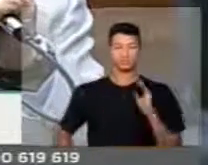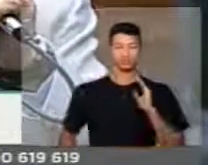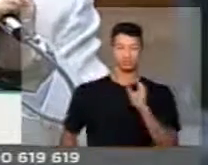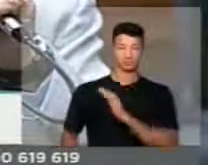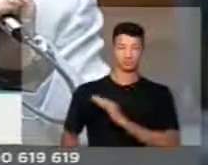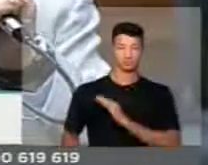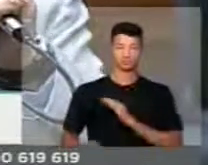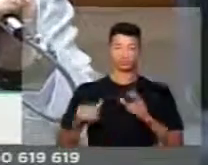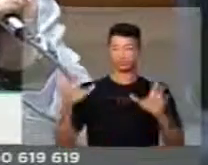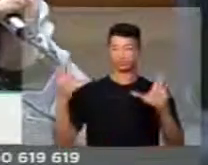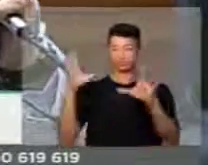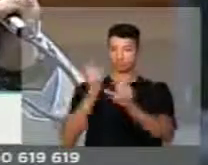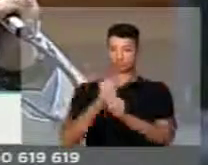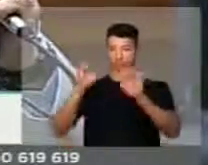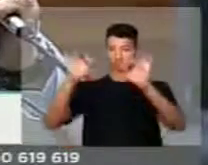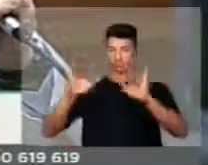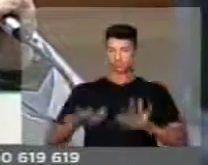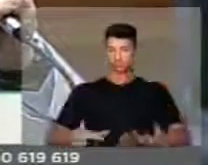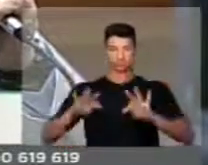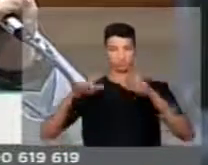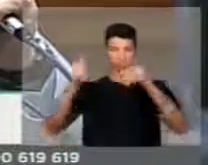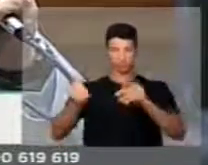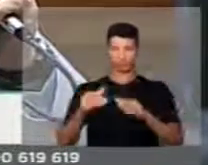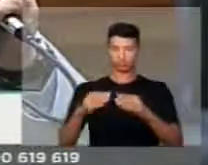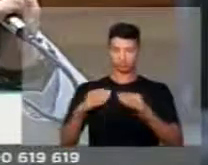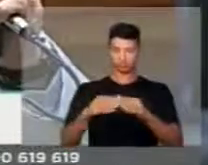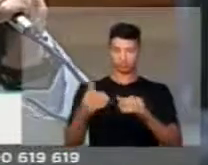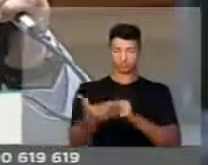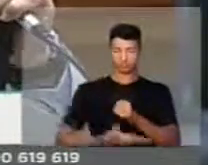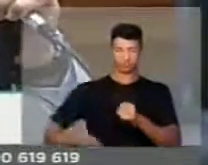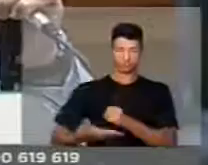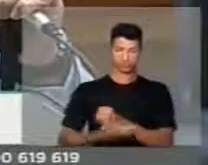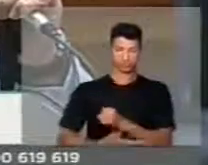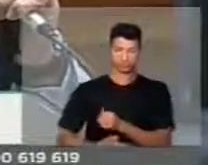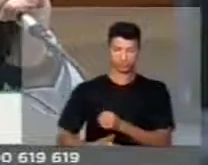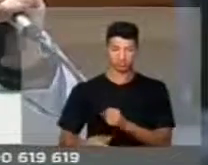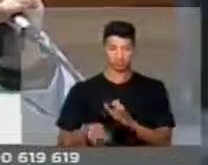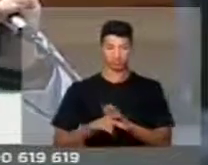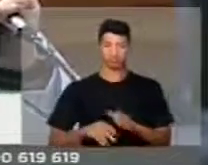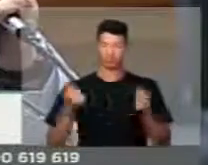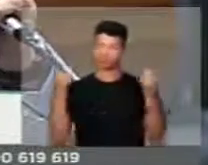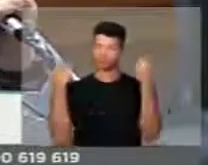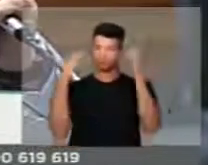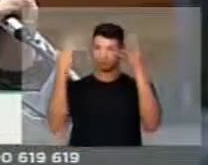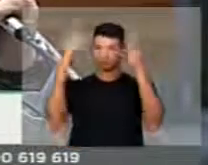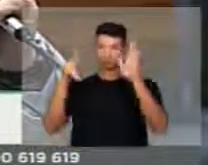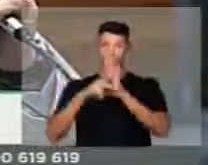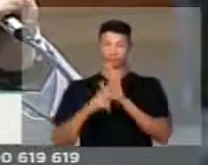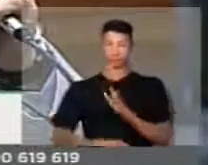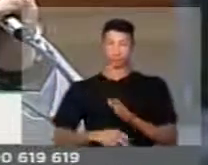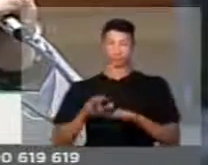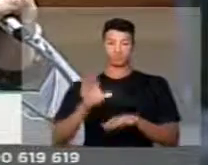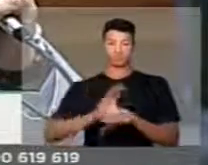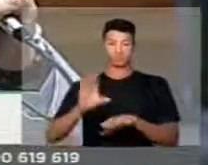de Sistematização, que foi o núcleo básico do sucesso da